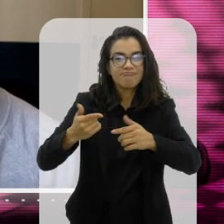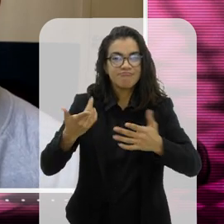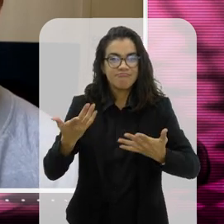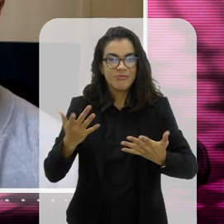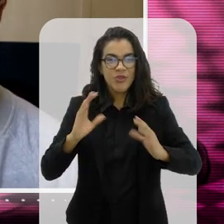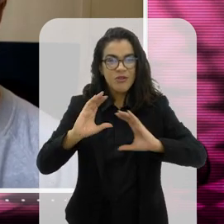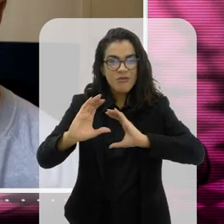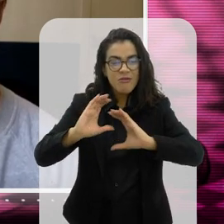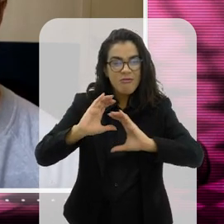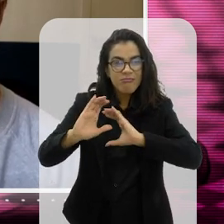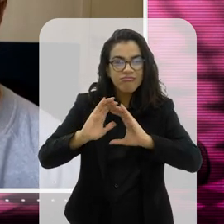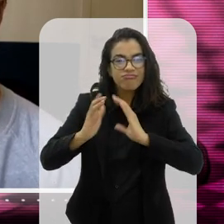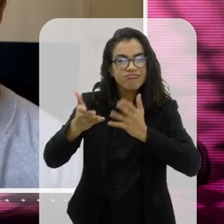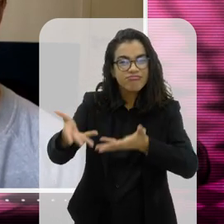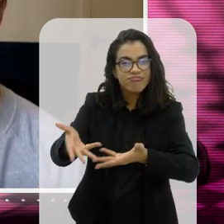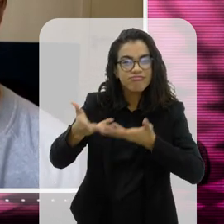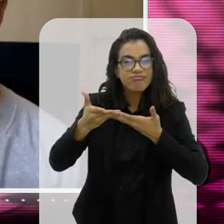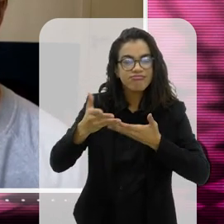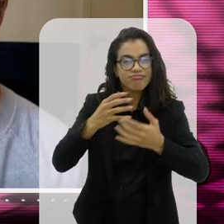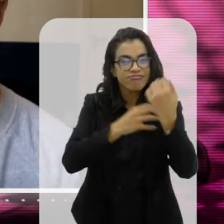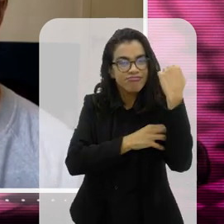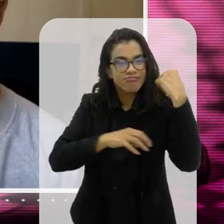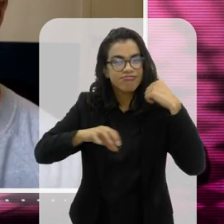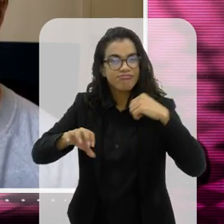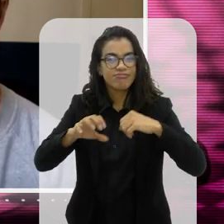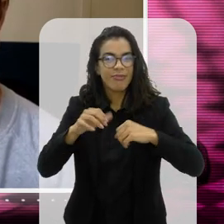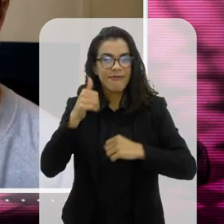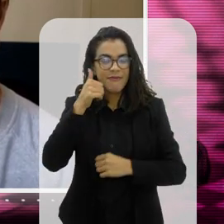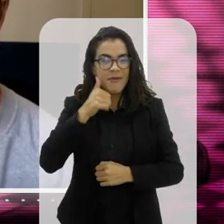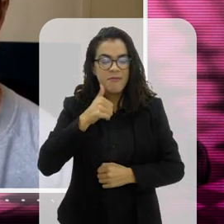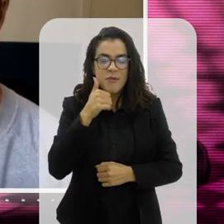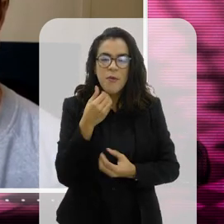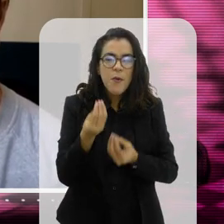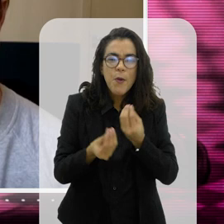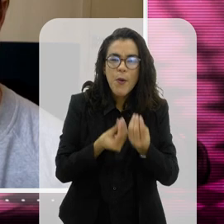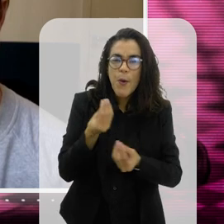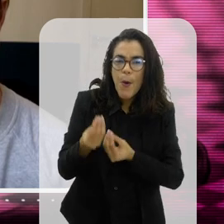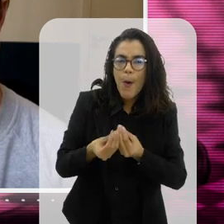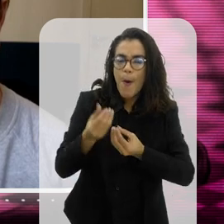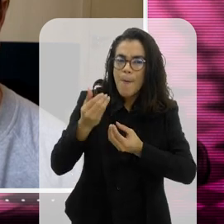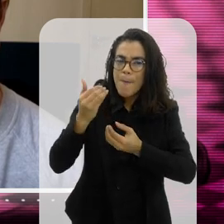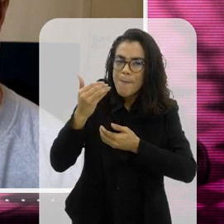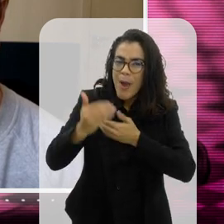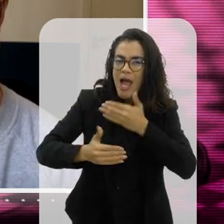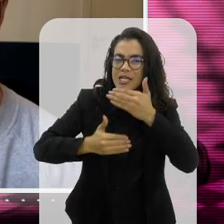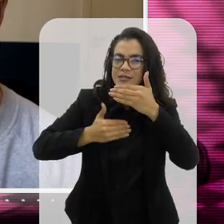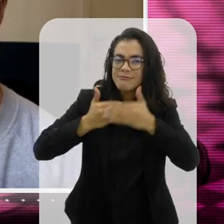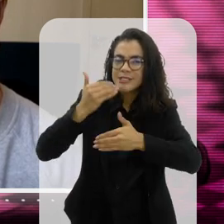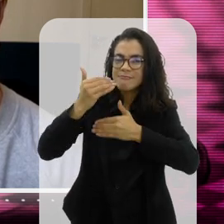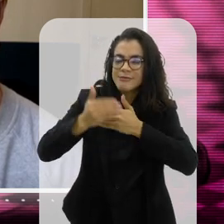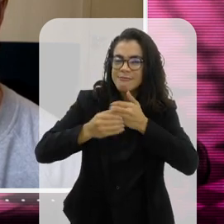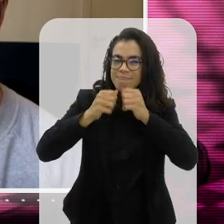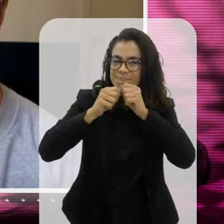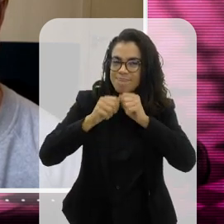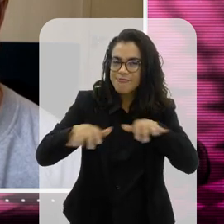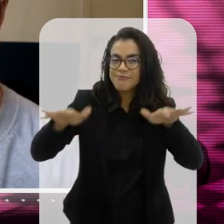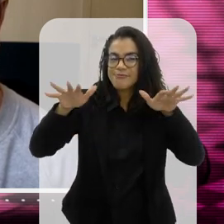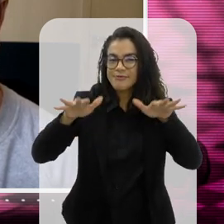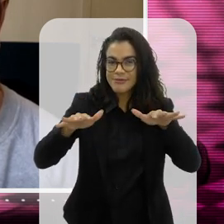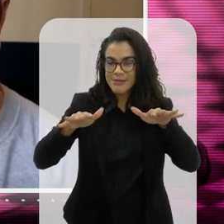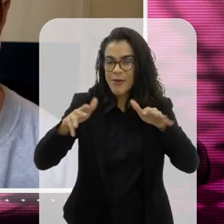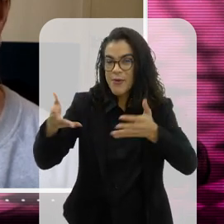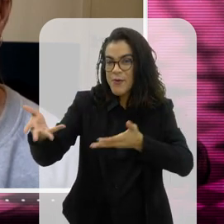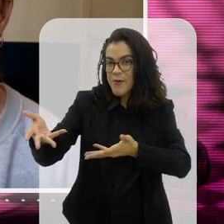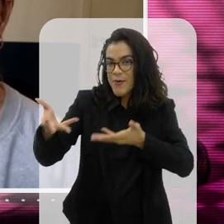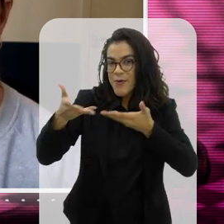as mulheres para a gente ter essa troca, para a gente ter esse empoderamento feminino. Como que a gente pode cada vez mais disseminar, né,